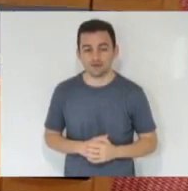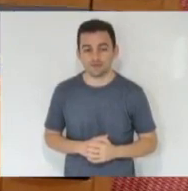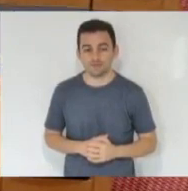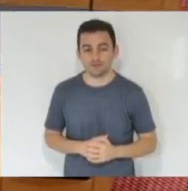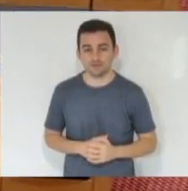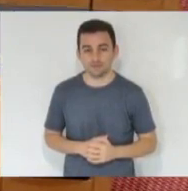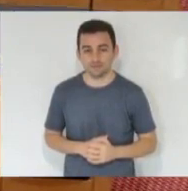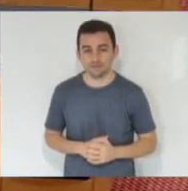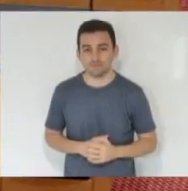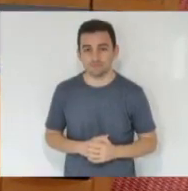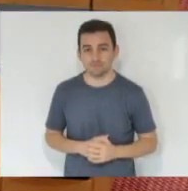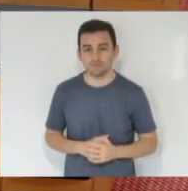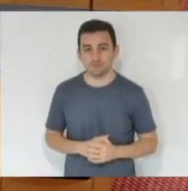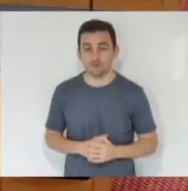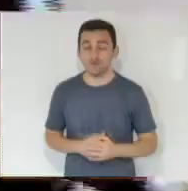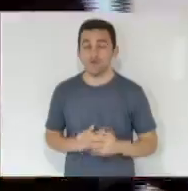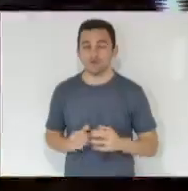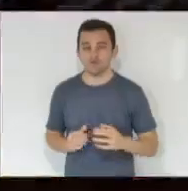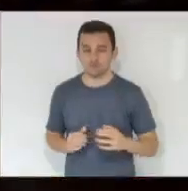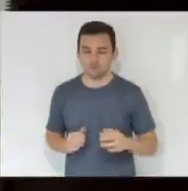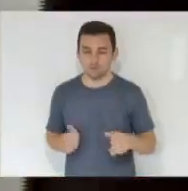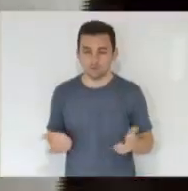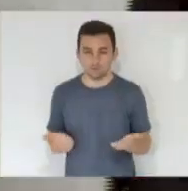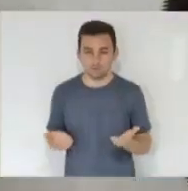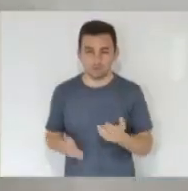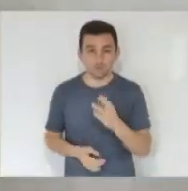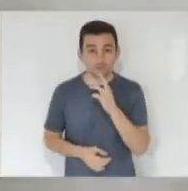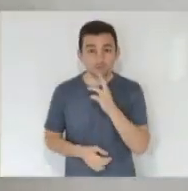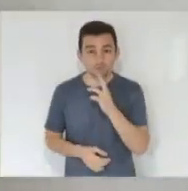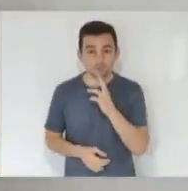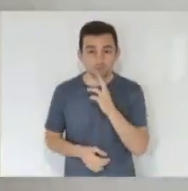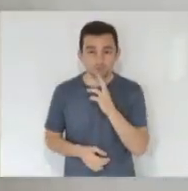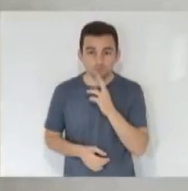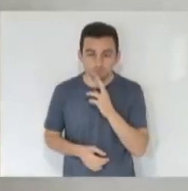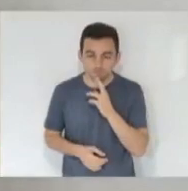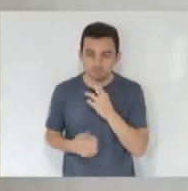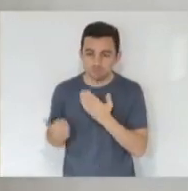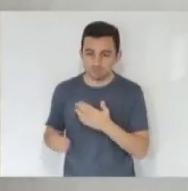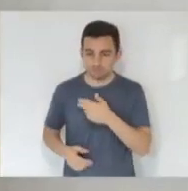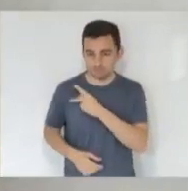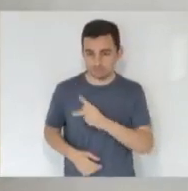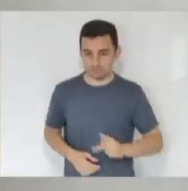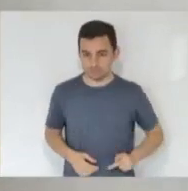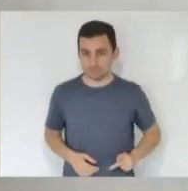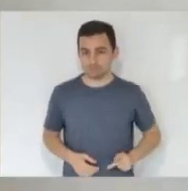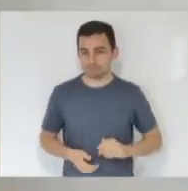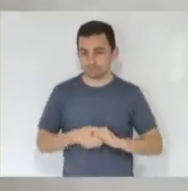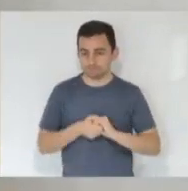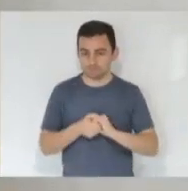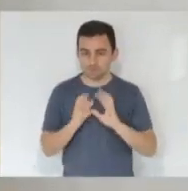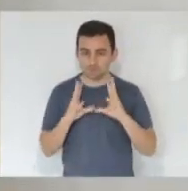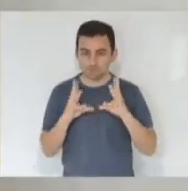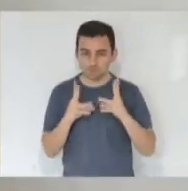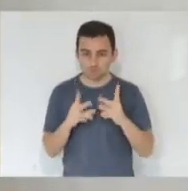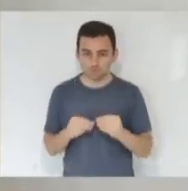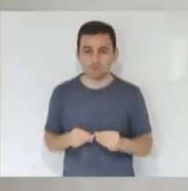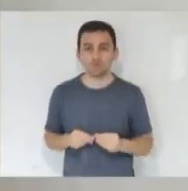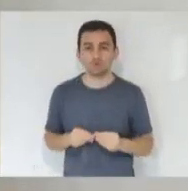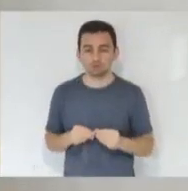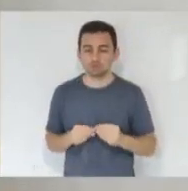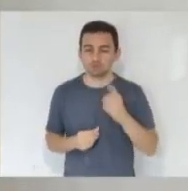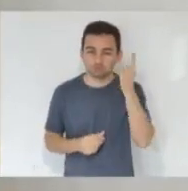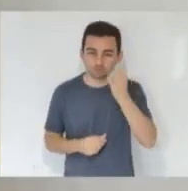Senhor presidente Rodrigo Minotto, que preside os nossos trabalhos hoje, cumprimentar todos os senhores deputados, senhoras deputadas